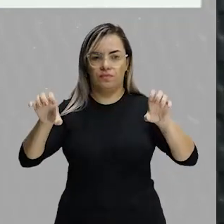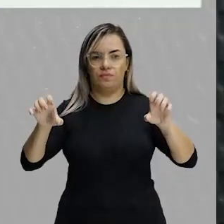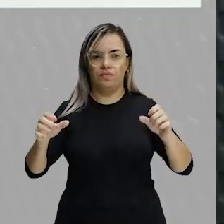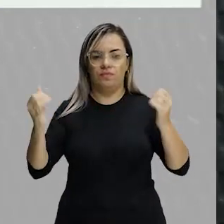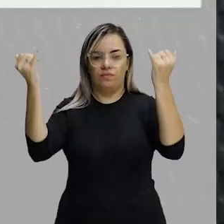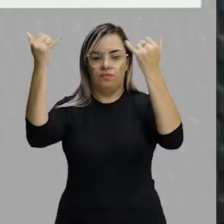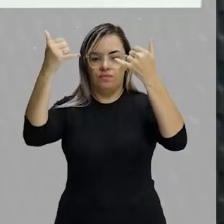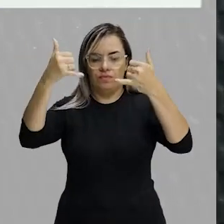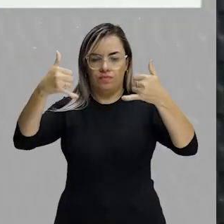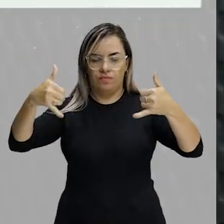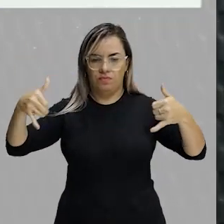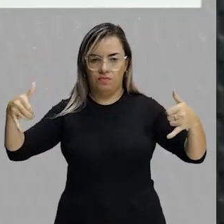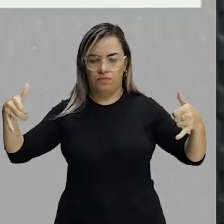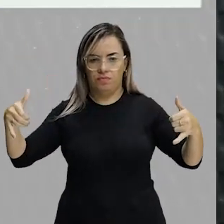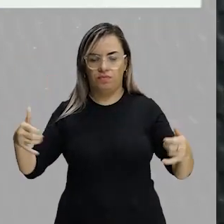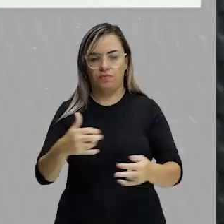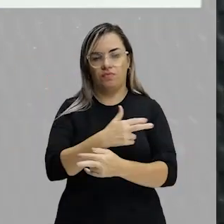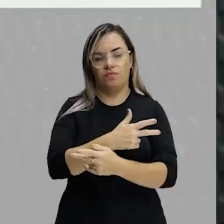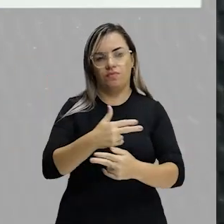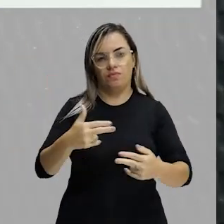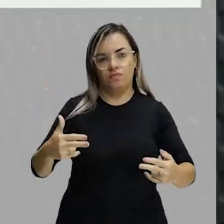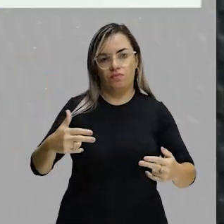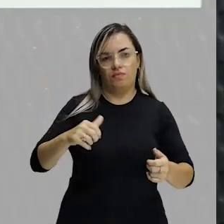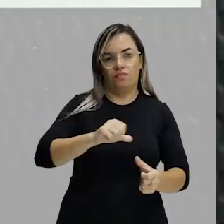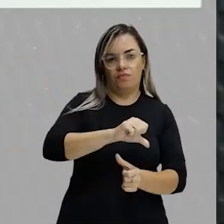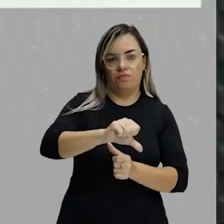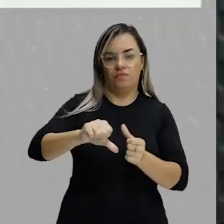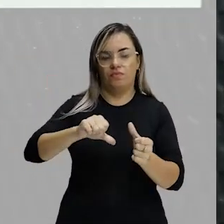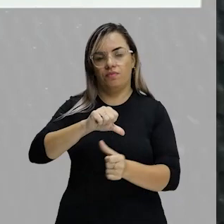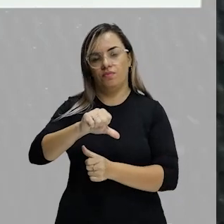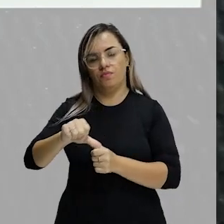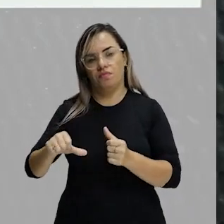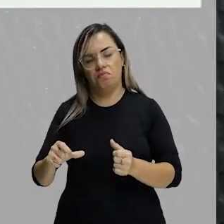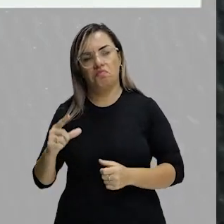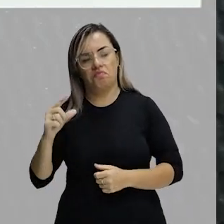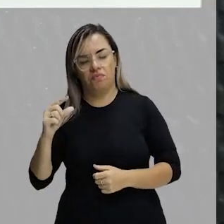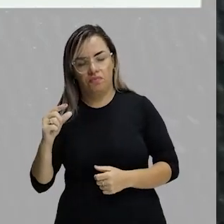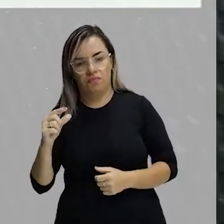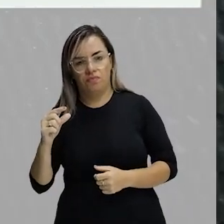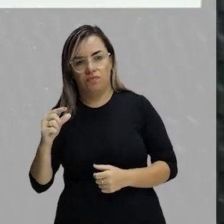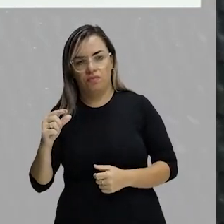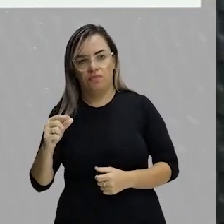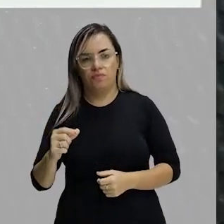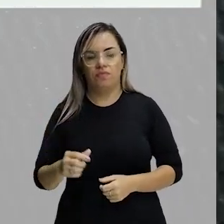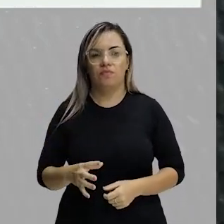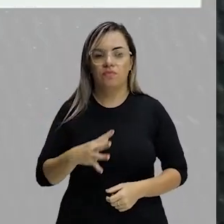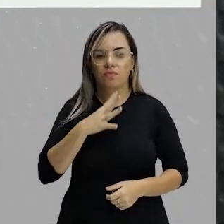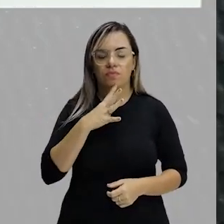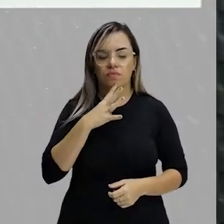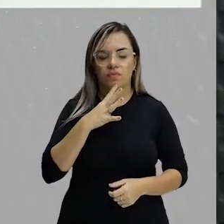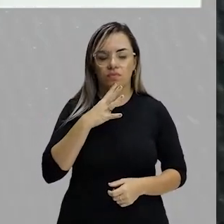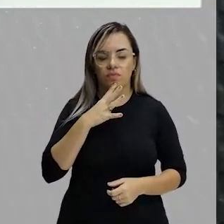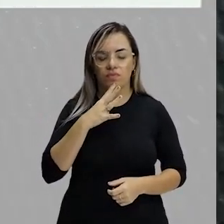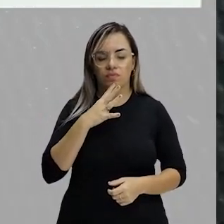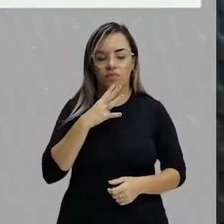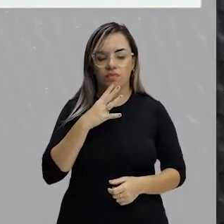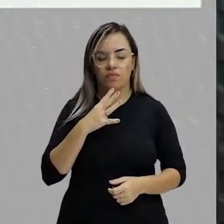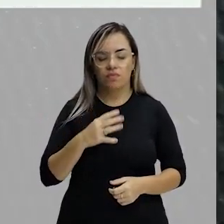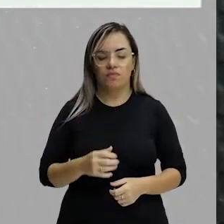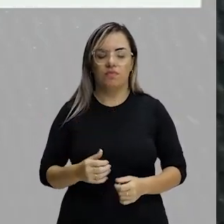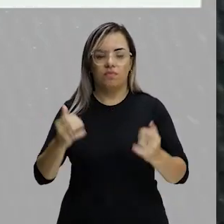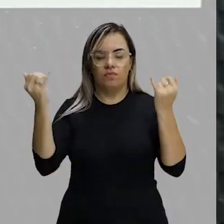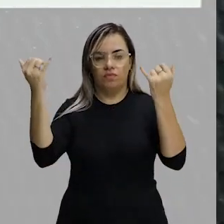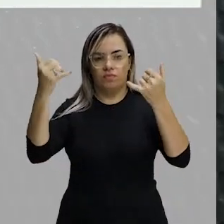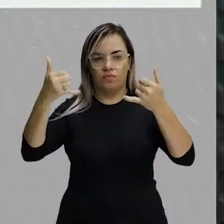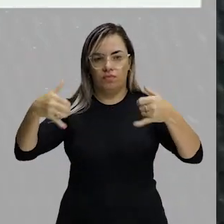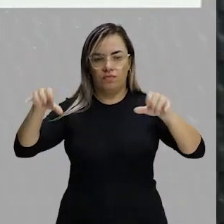hipérbole, quando tiver essa situação, ela muda. Tá? Ela muda um pouquinho, então a gente vai conhecer aqui essas equações